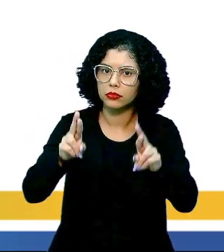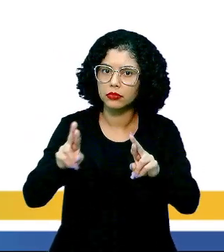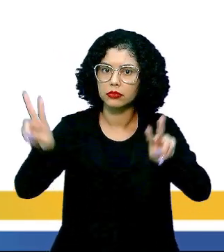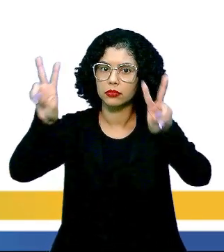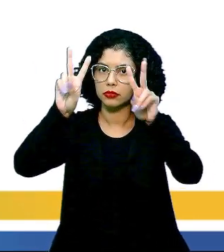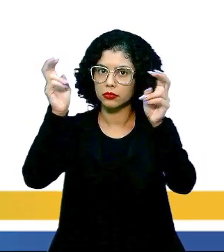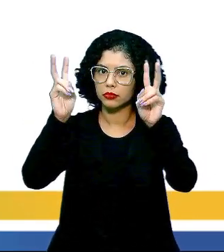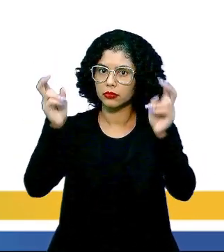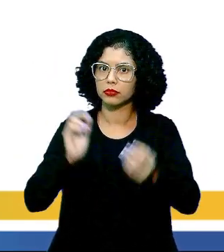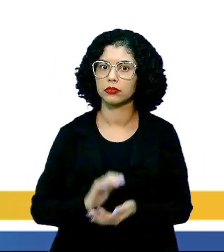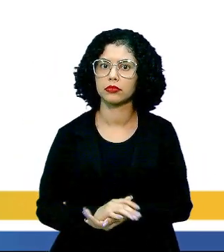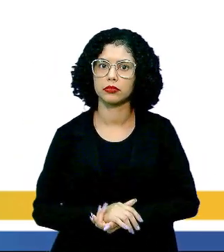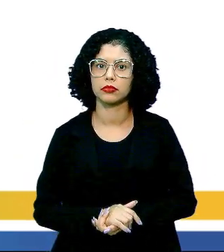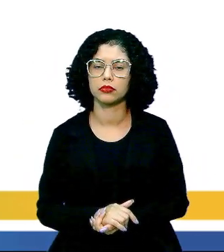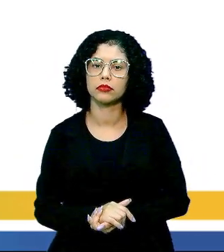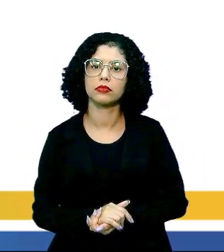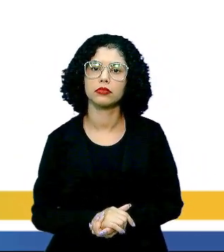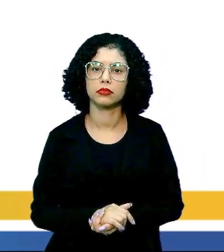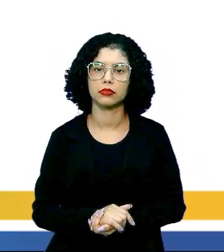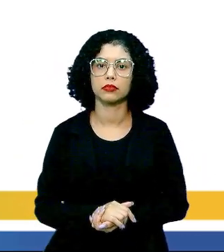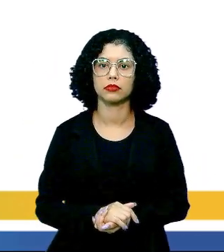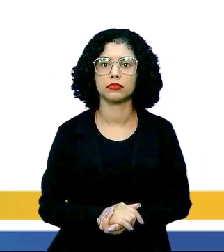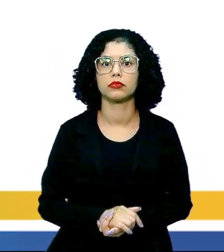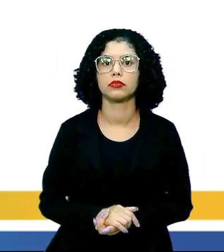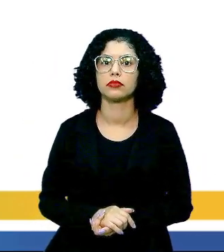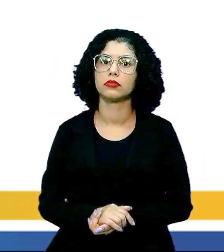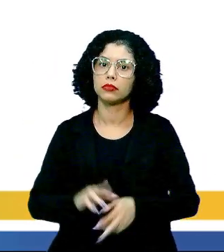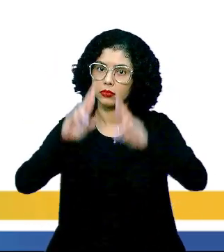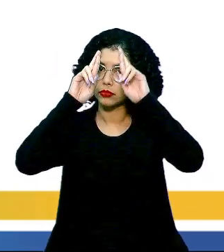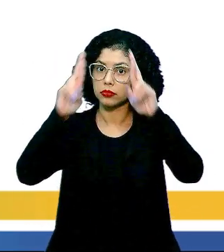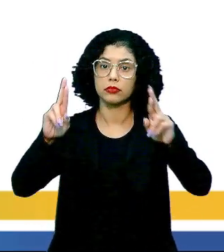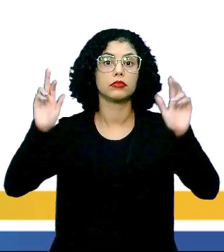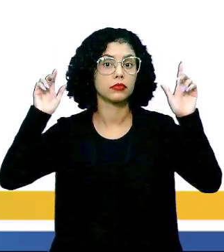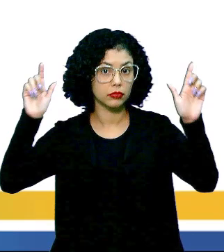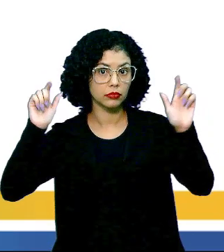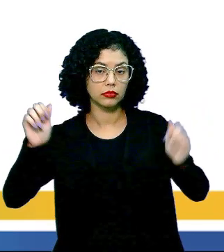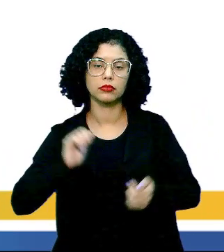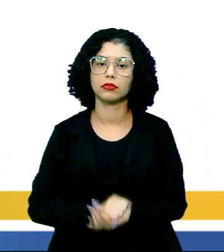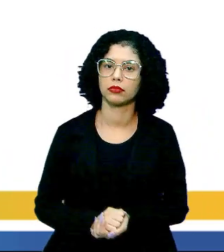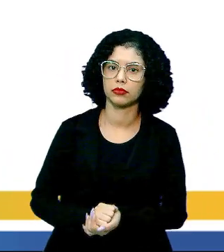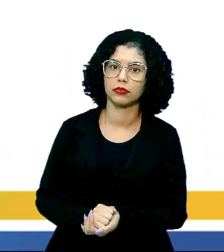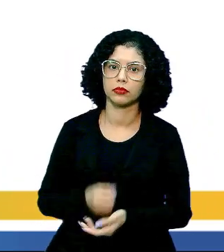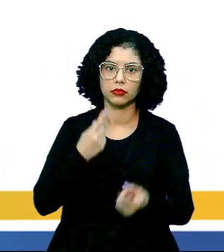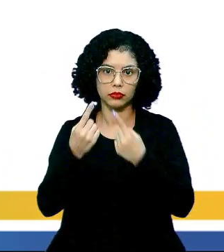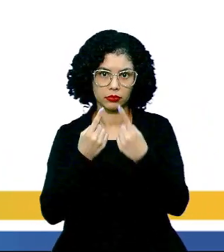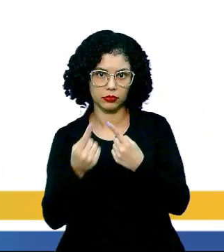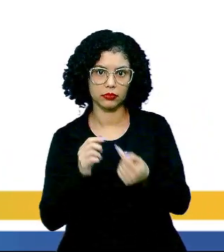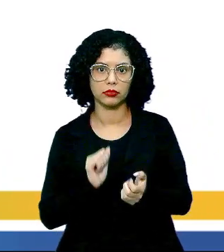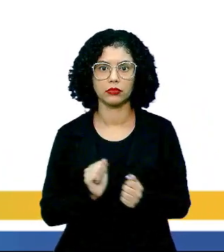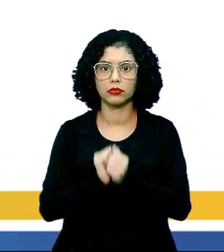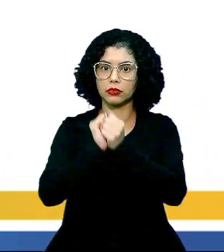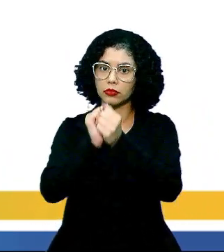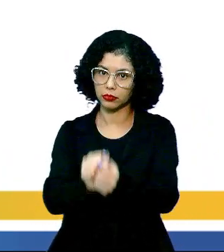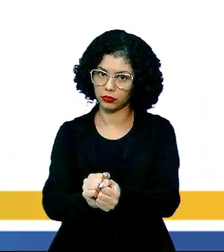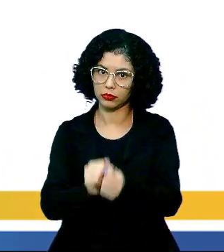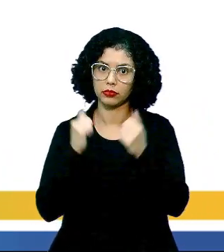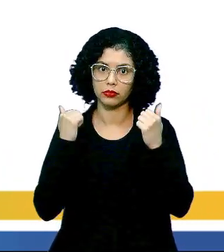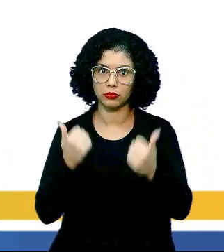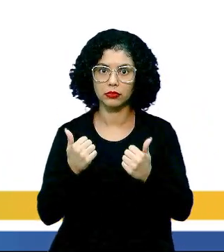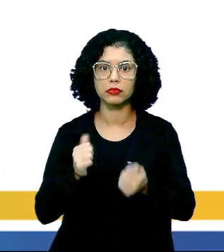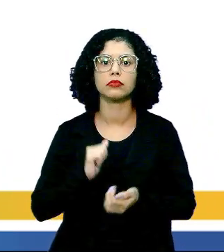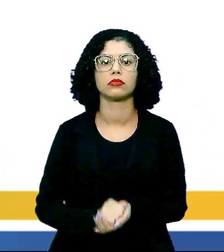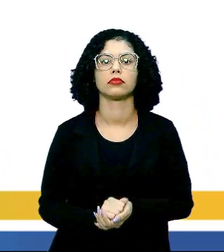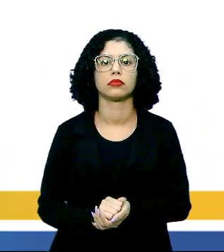uma temática. Vou fazer aqui, a leitura. Respeito às torcedoras. Conversar?